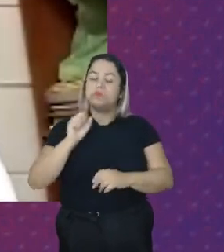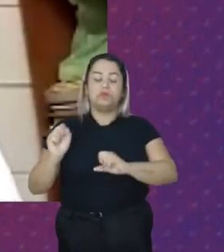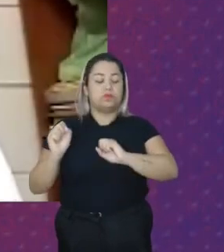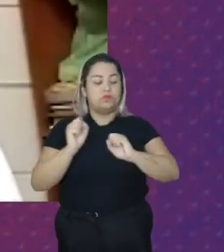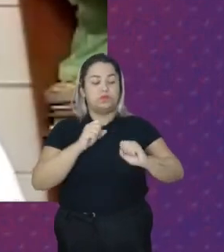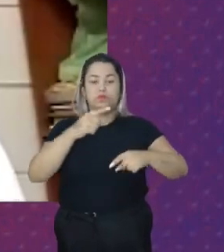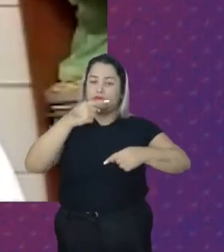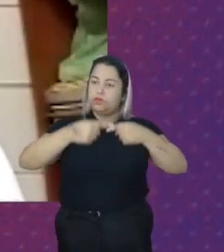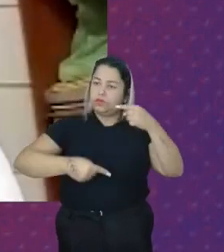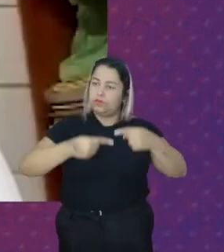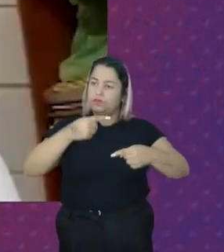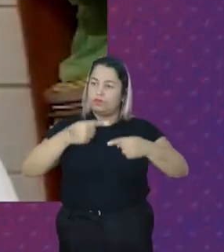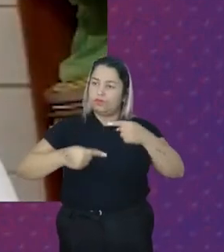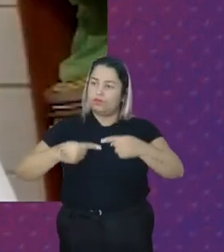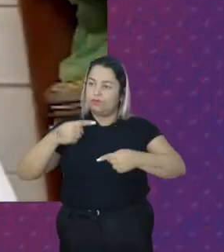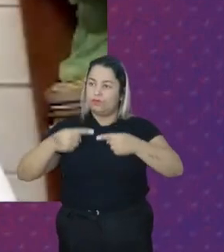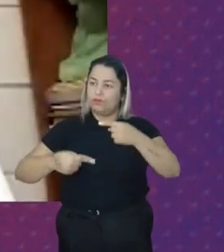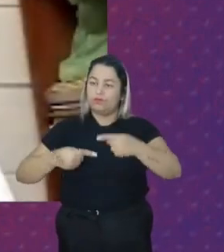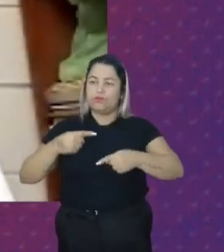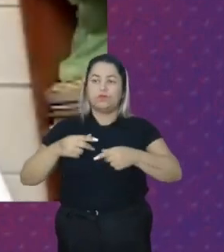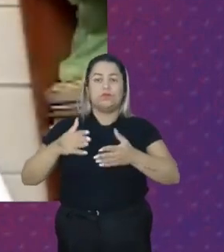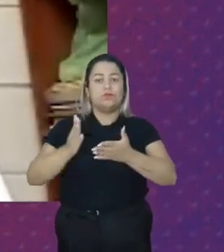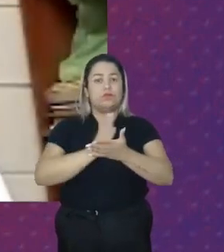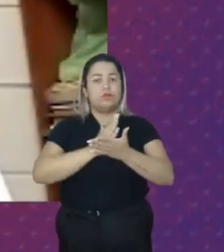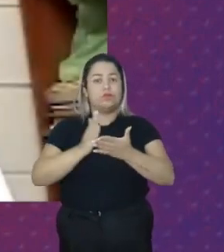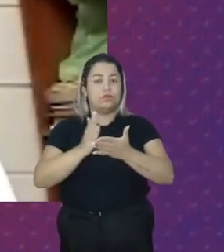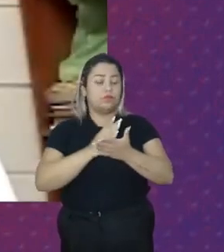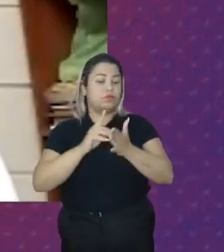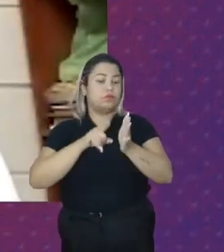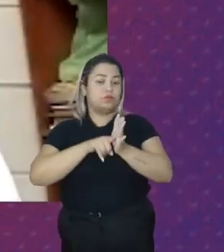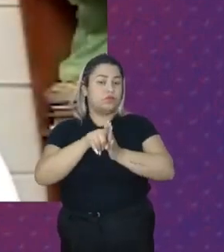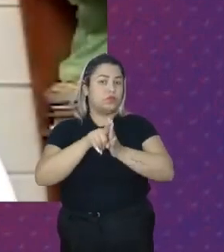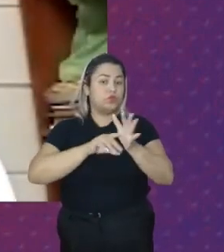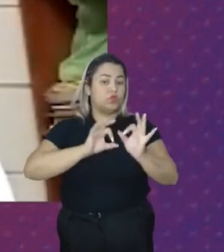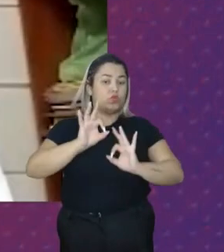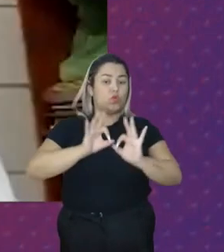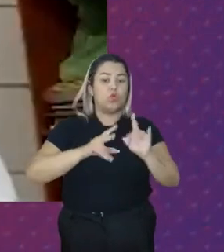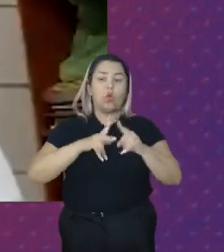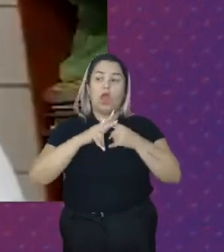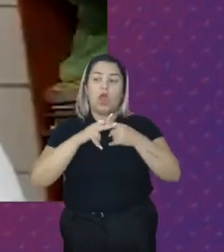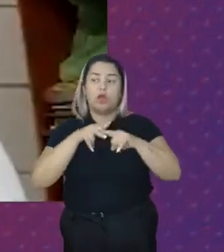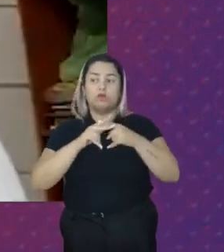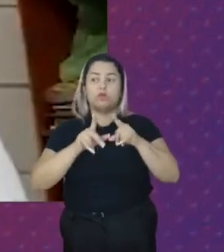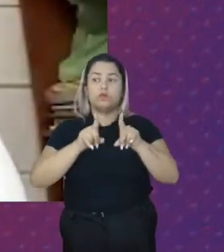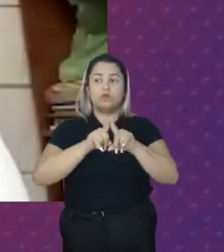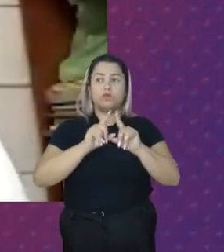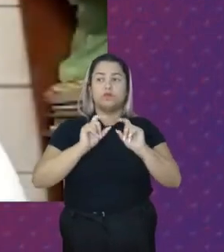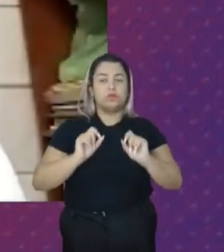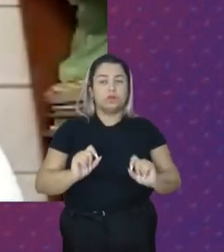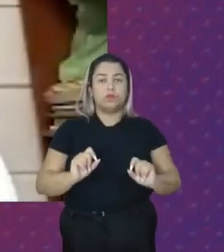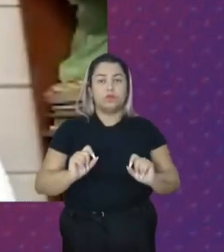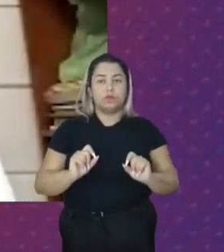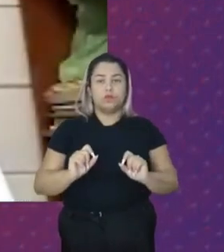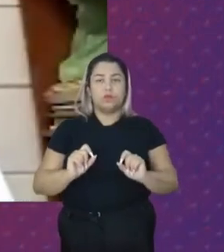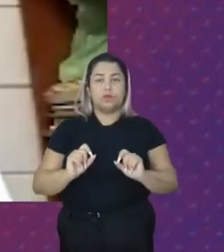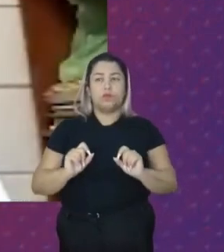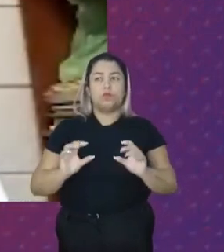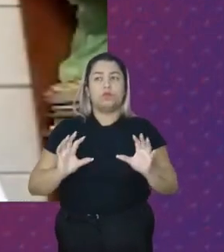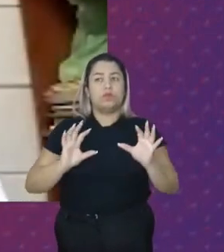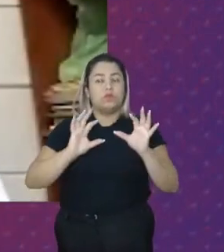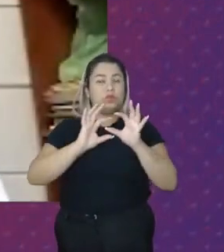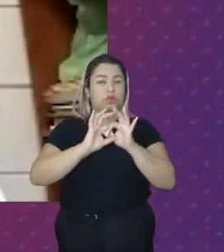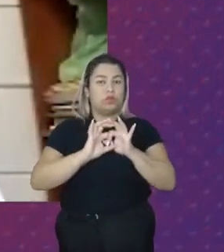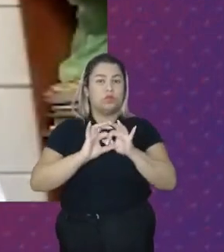dialogar E pedir Algumas revisões Na lei complementar 150 Que a gente possa Também De uma certa forma Ver a economia